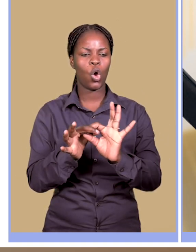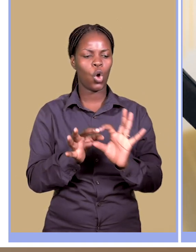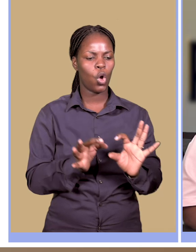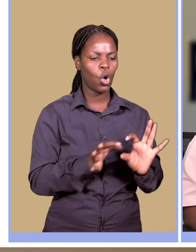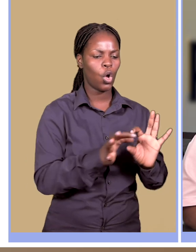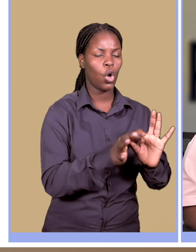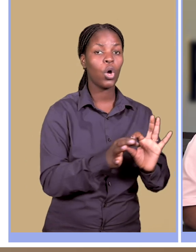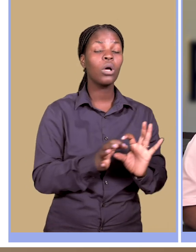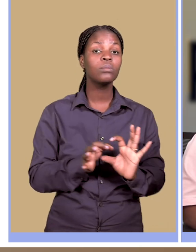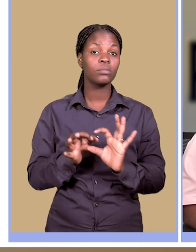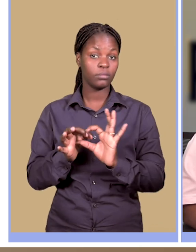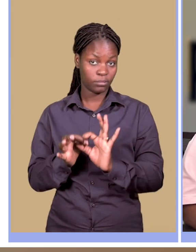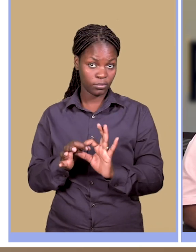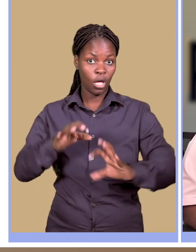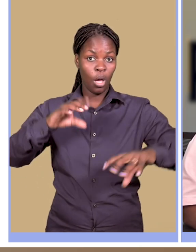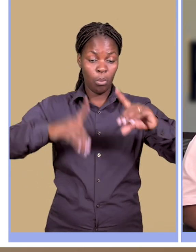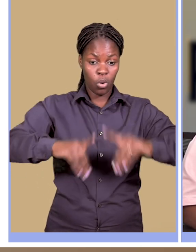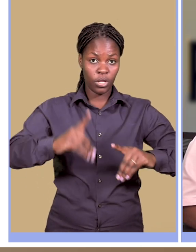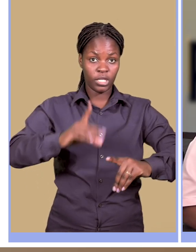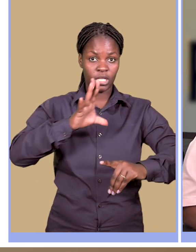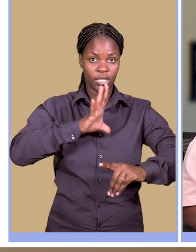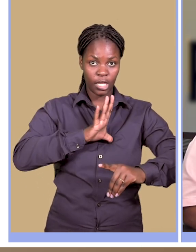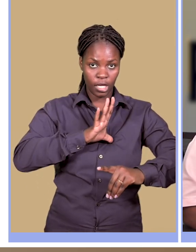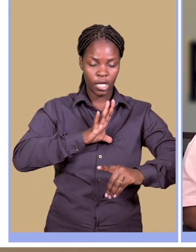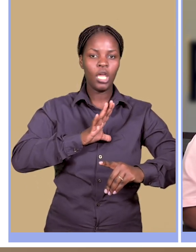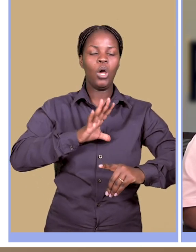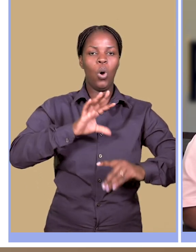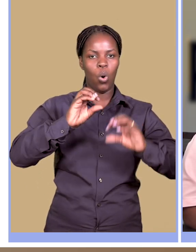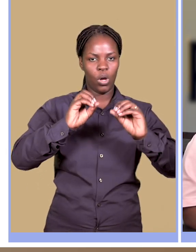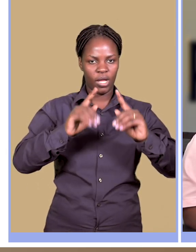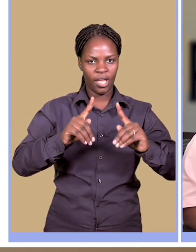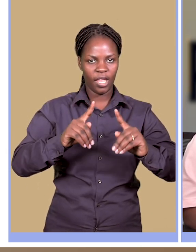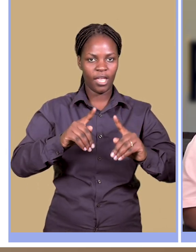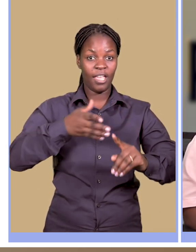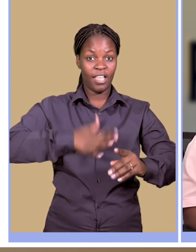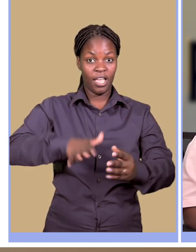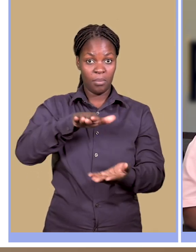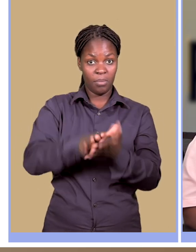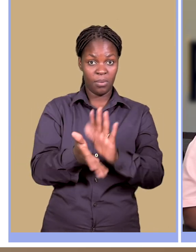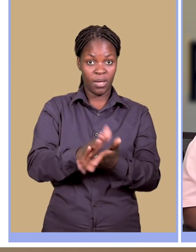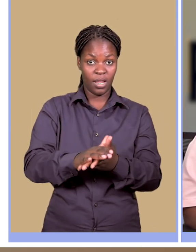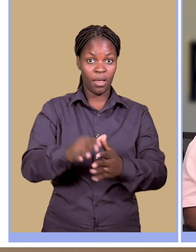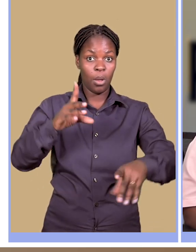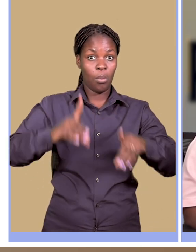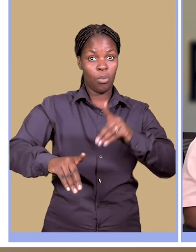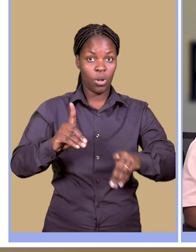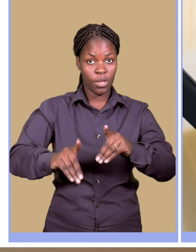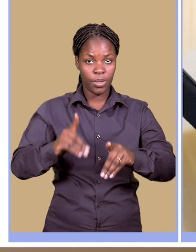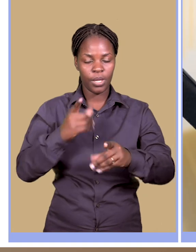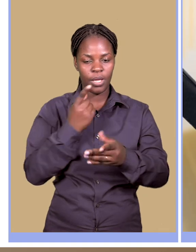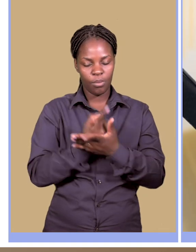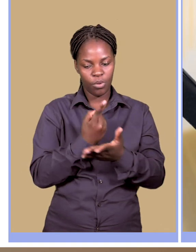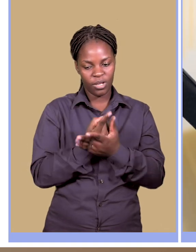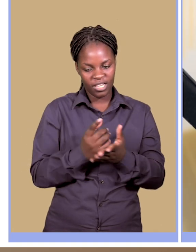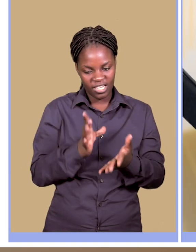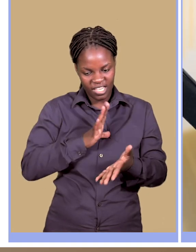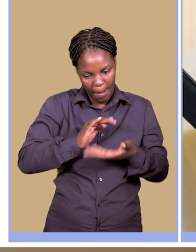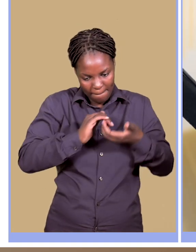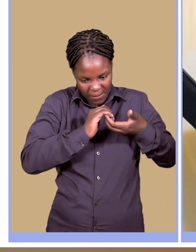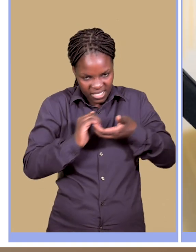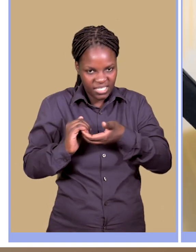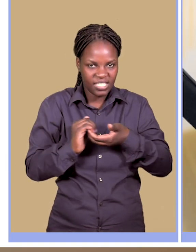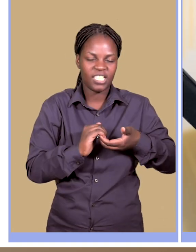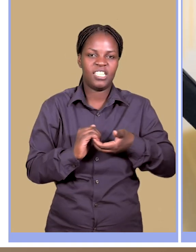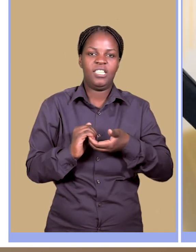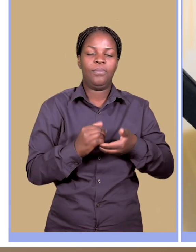seja, quem vai implementar essa política tem que formar uma coligação, tem que formar uma parceria com um grupo a quem esta política